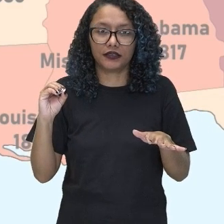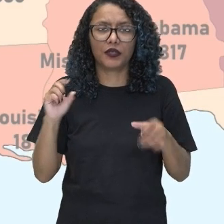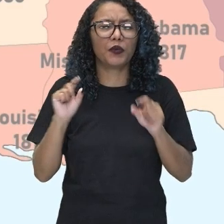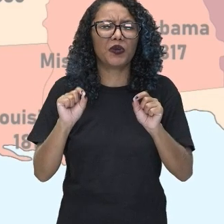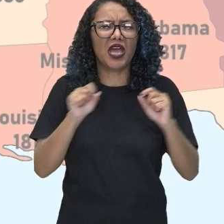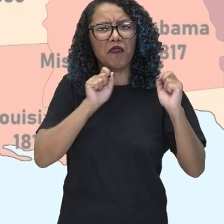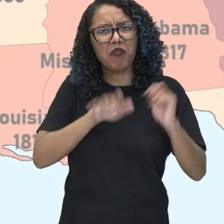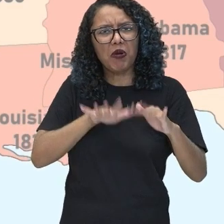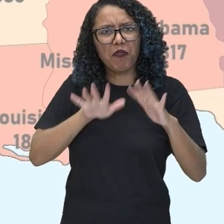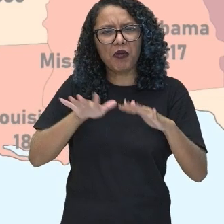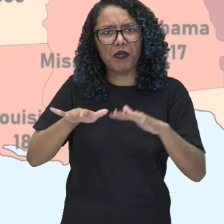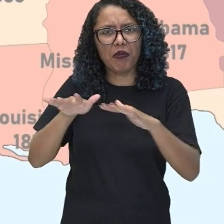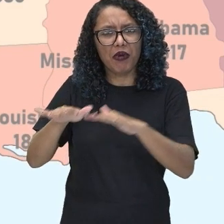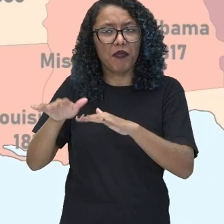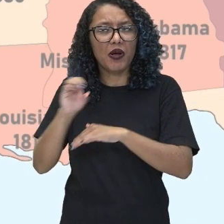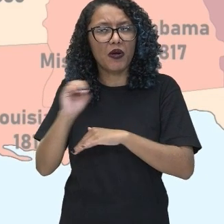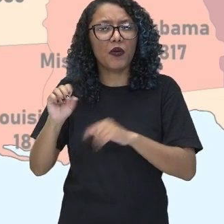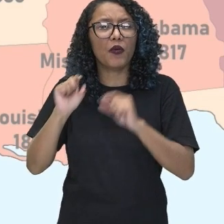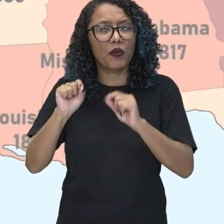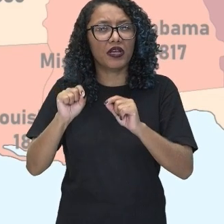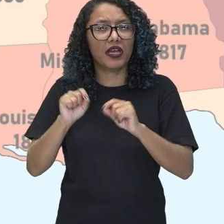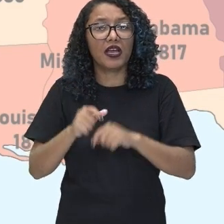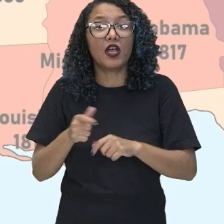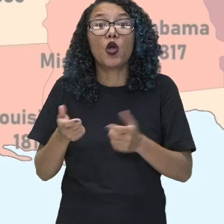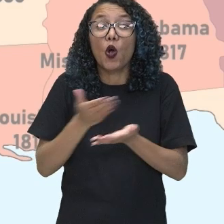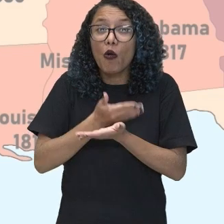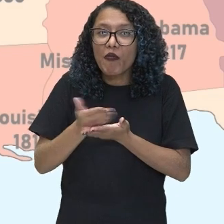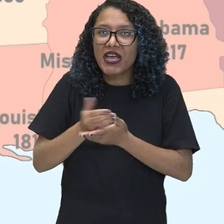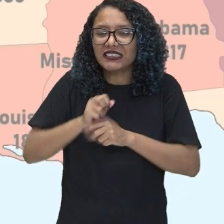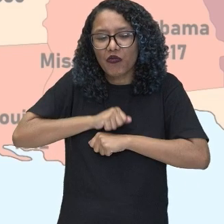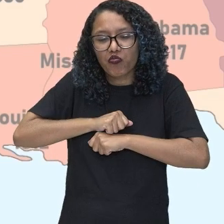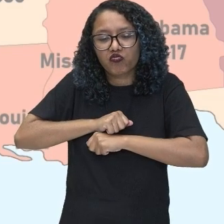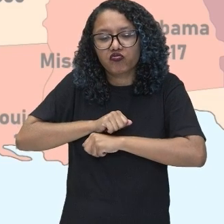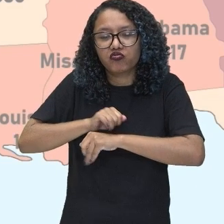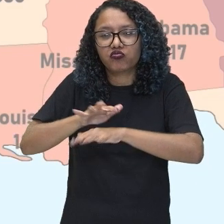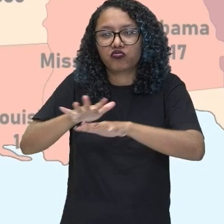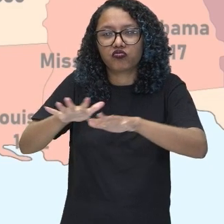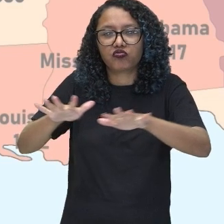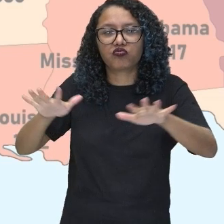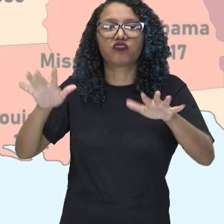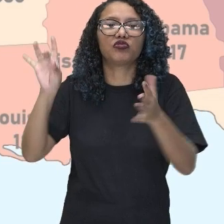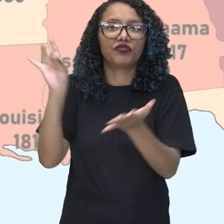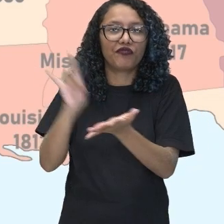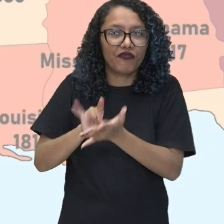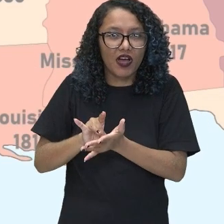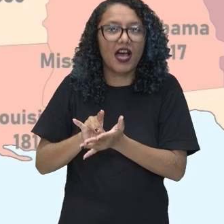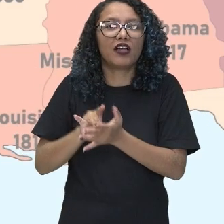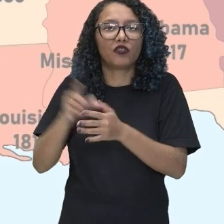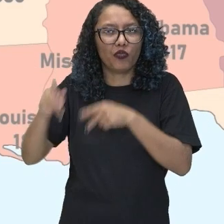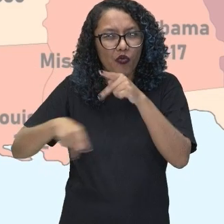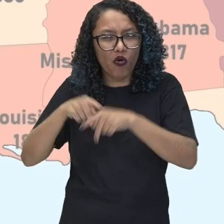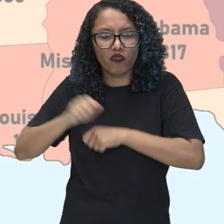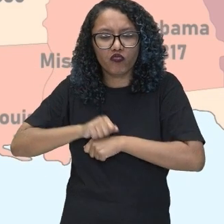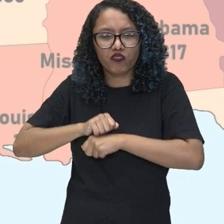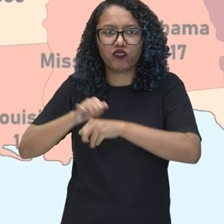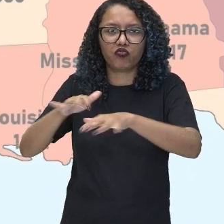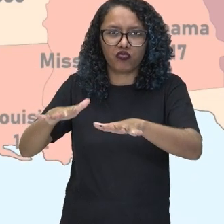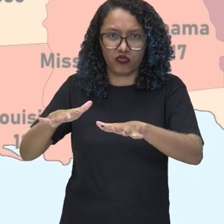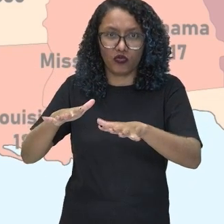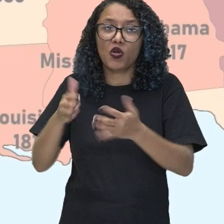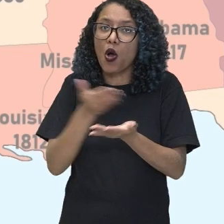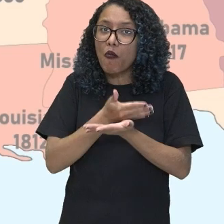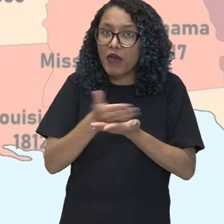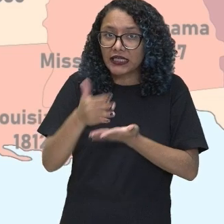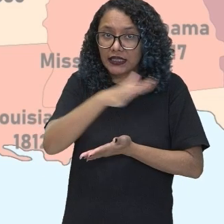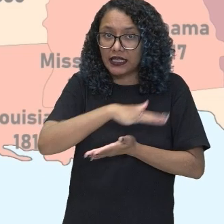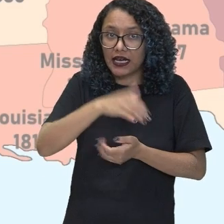o Oeste? Nós vamos nos expandir territorialmente, realmente. A partir, então, dessa formação das 13 colônias, nós vamos, então,